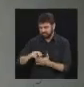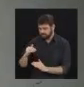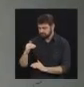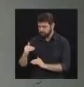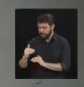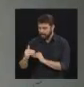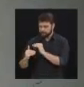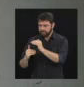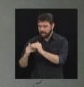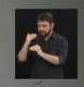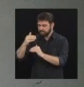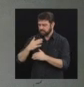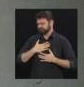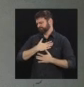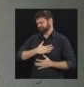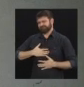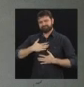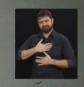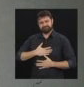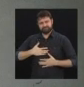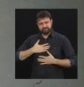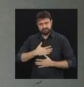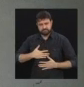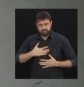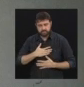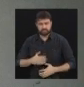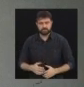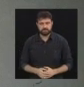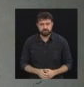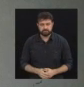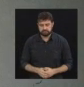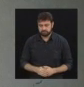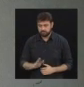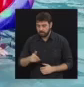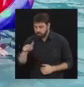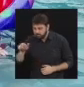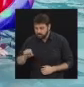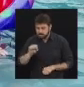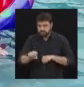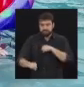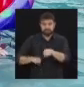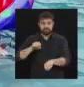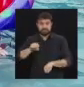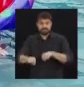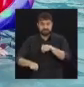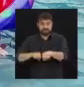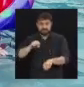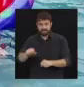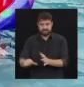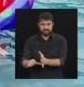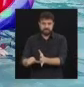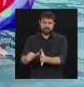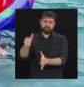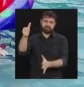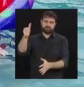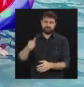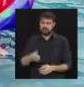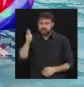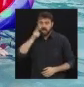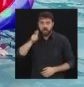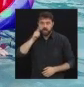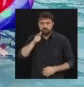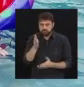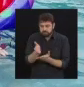Cada etapa que ela passou, né? Então, quando a Amanda andou de bicicleta, por exemplo, que